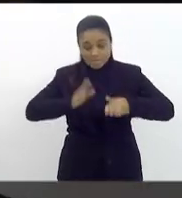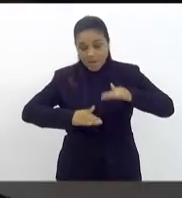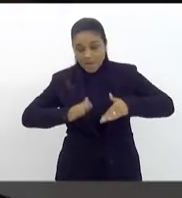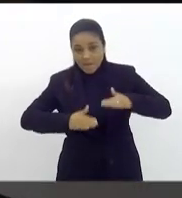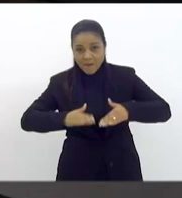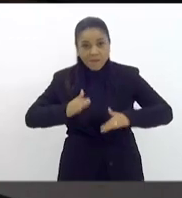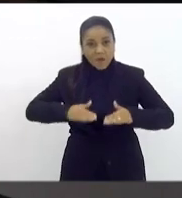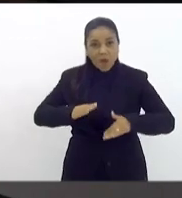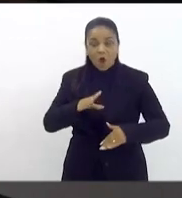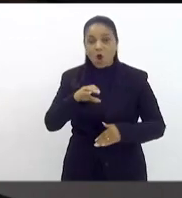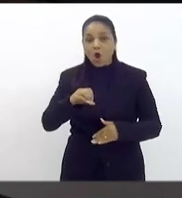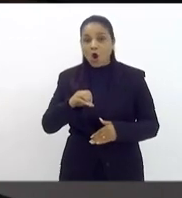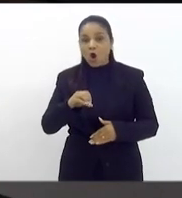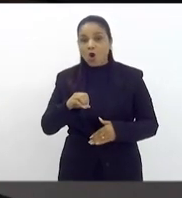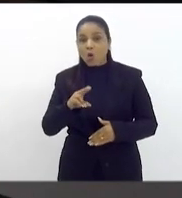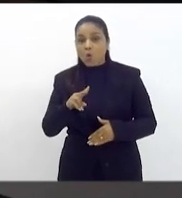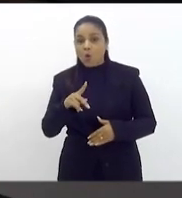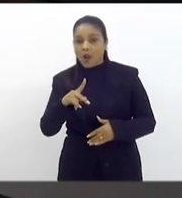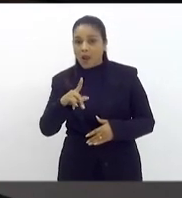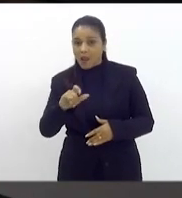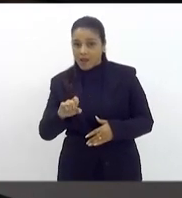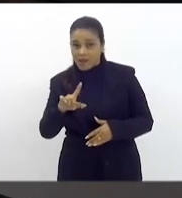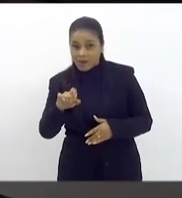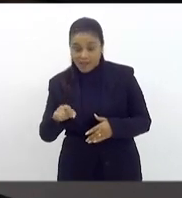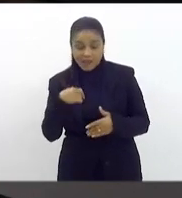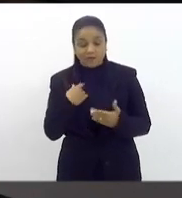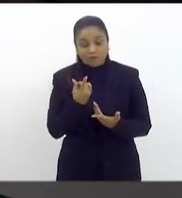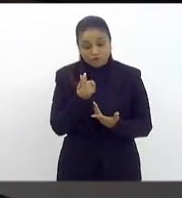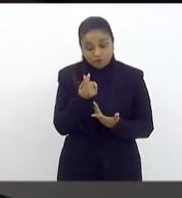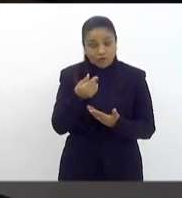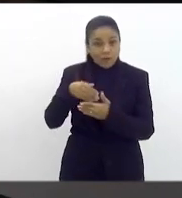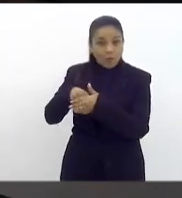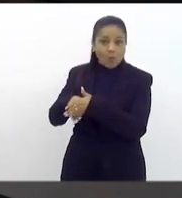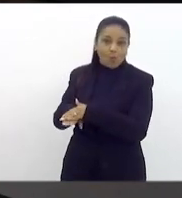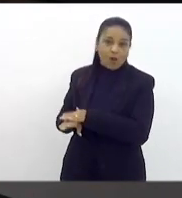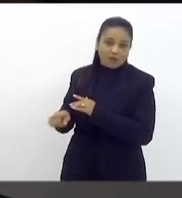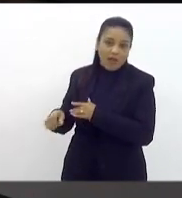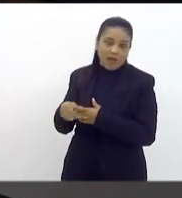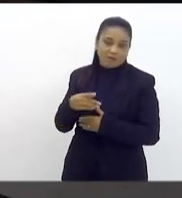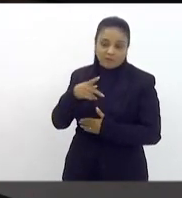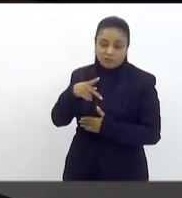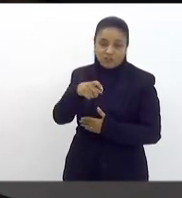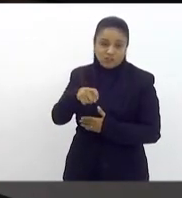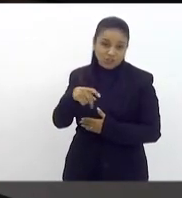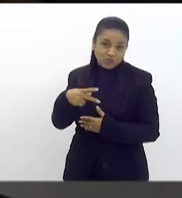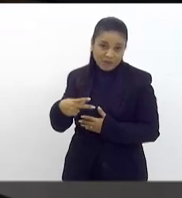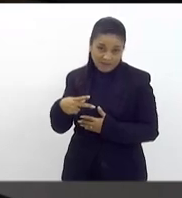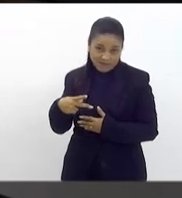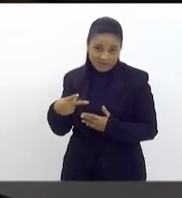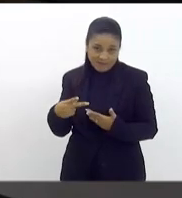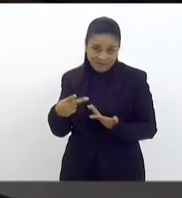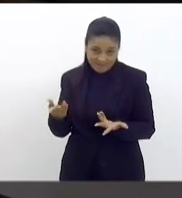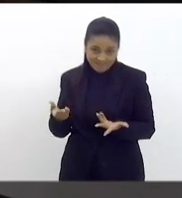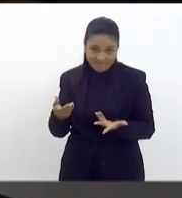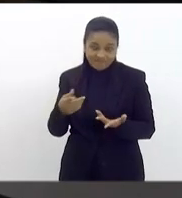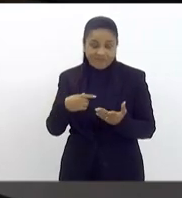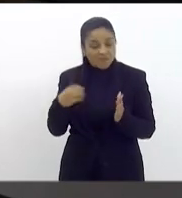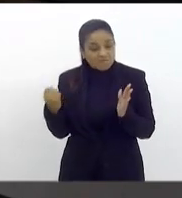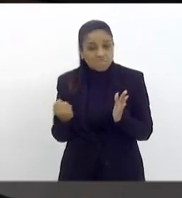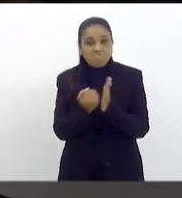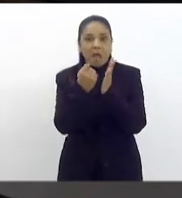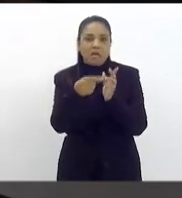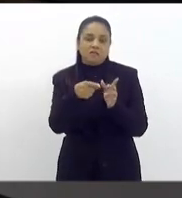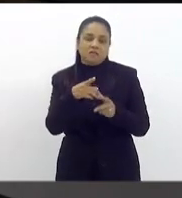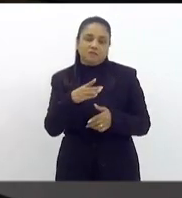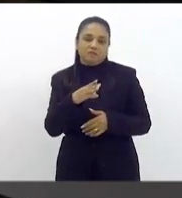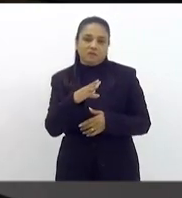o dinheiro está na XP. Está aí. Mano, quero falar para vossa senhoria. A sugestão. Que ainda não foram impactados pelo ECAD,